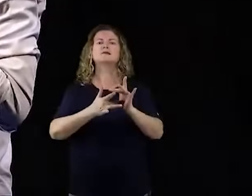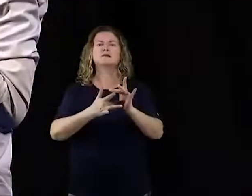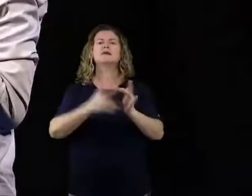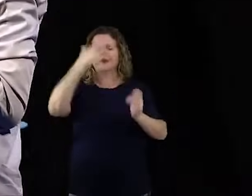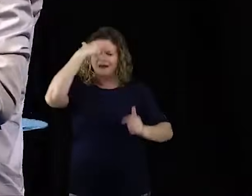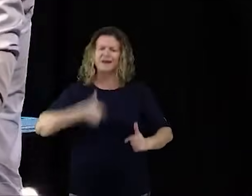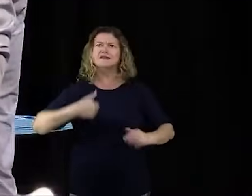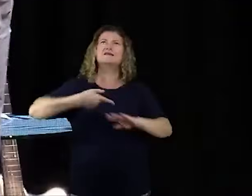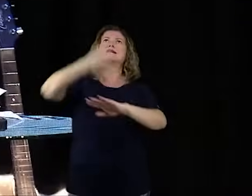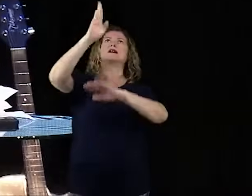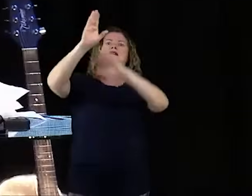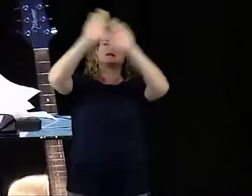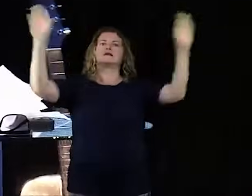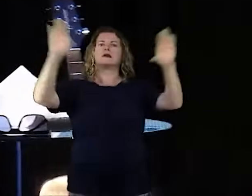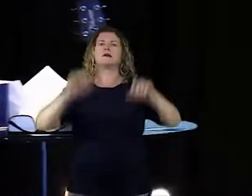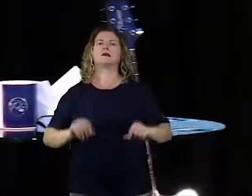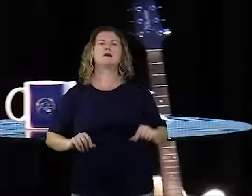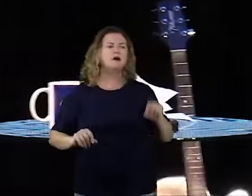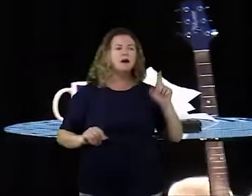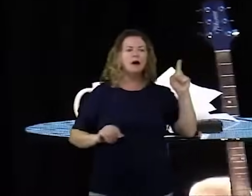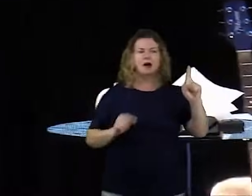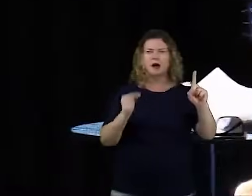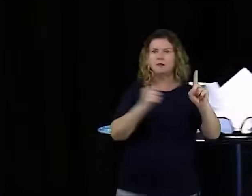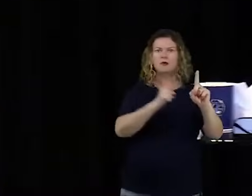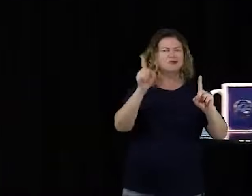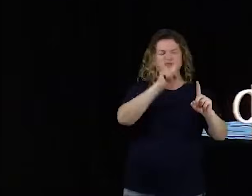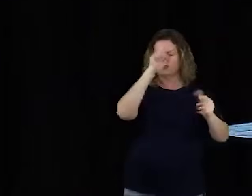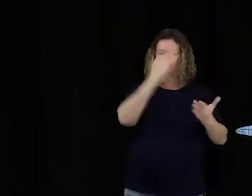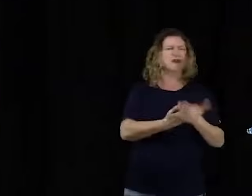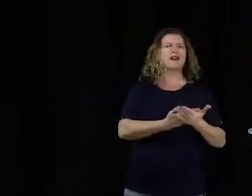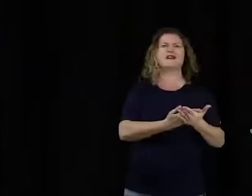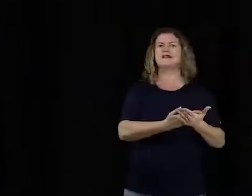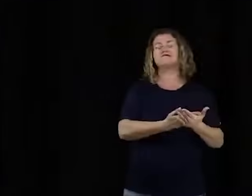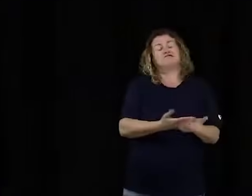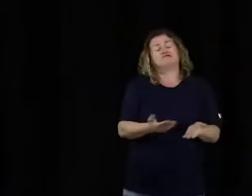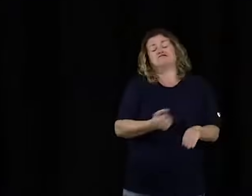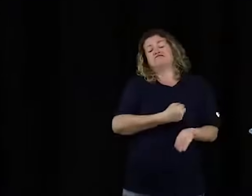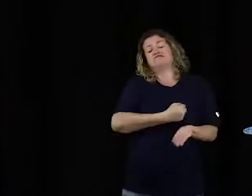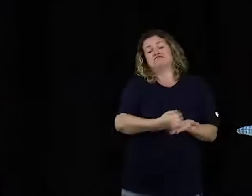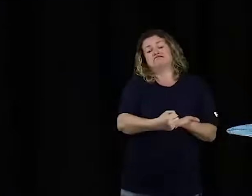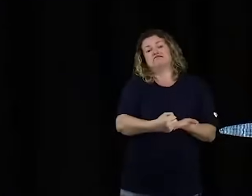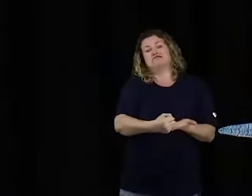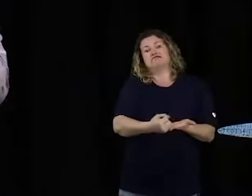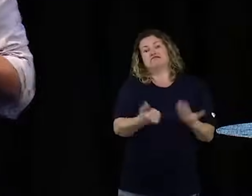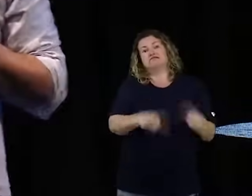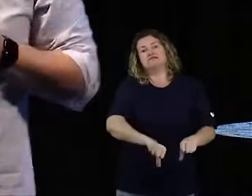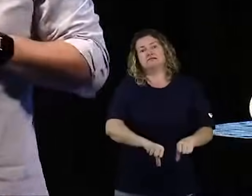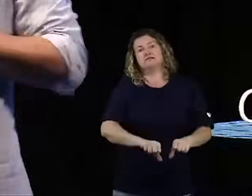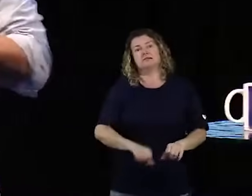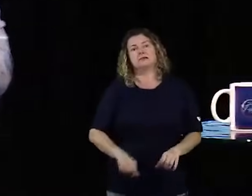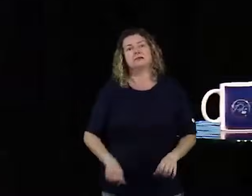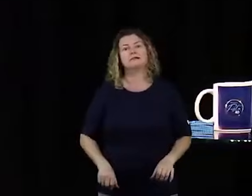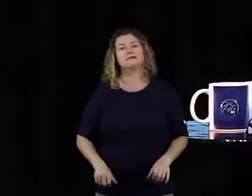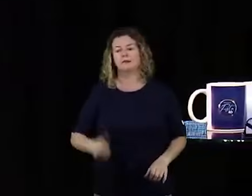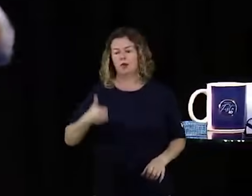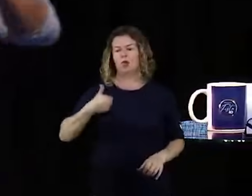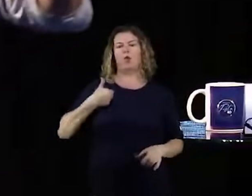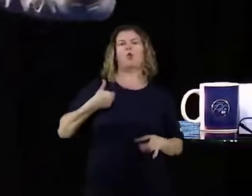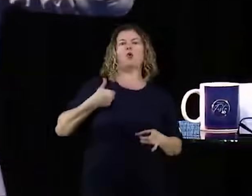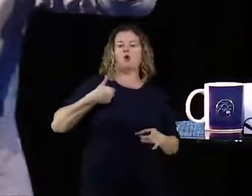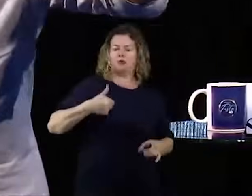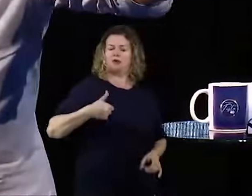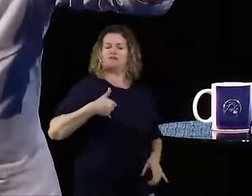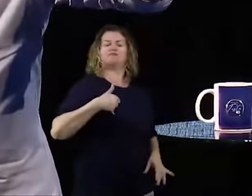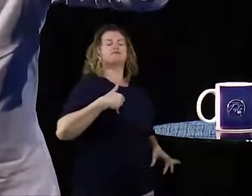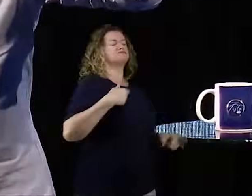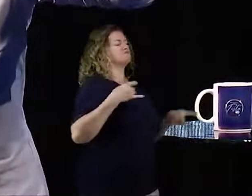céu e aquele que não crê já está condenado isso tira do meu coração o orgulho de achar Ah eu mereci ó eu sou bom eu sou melhor que